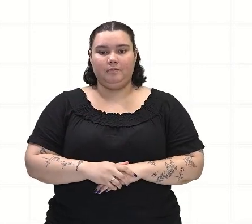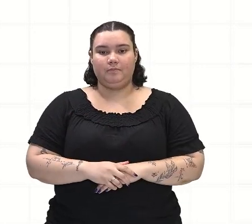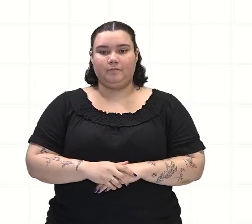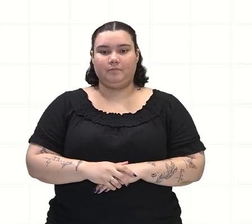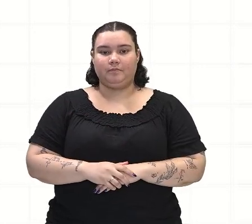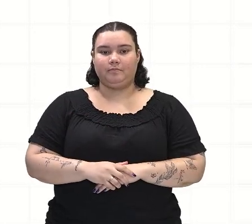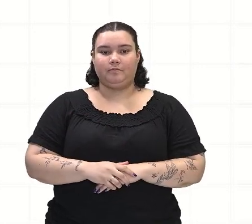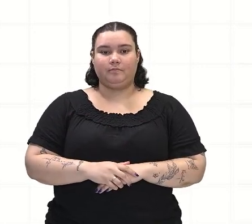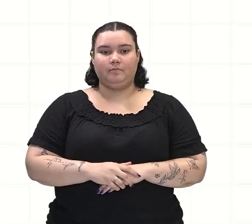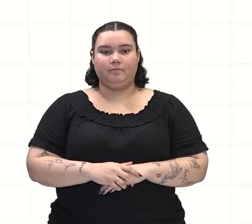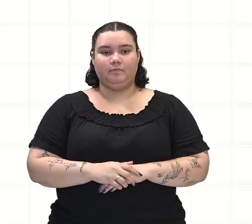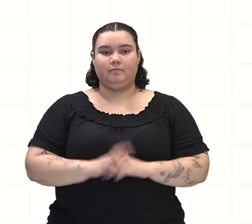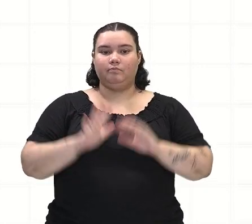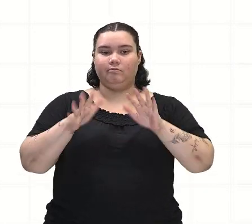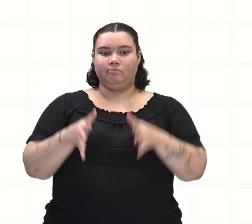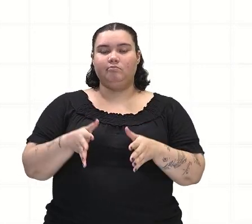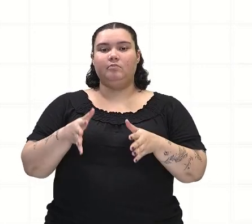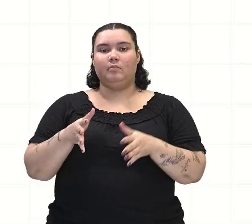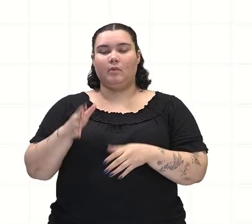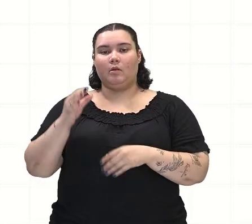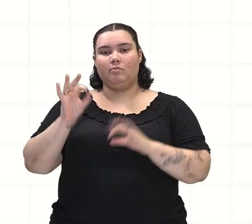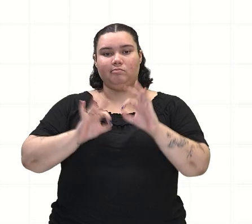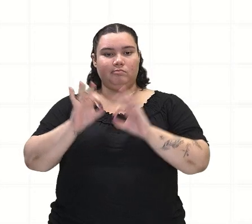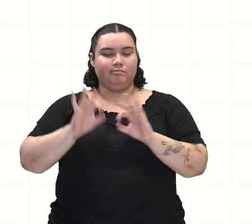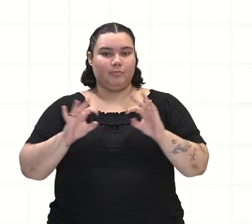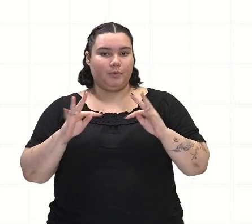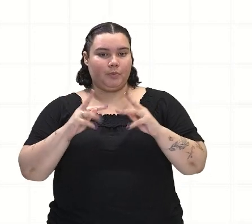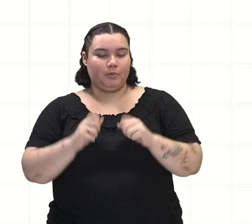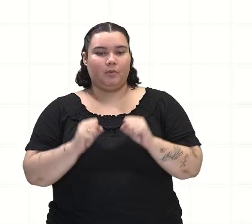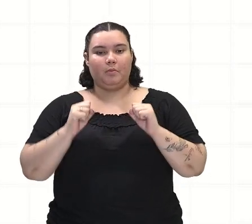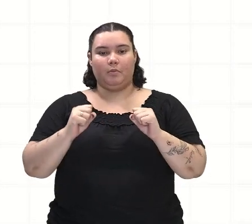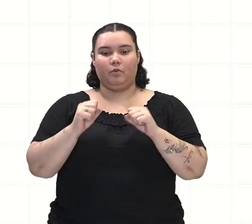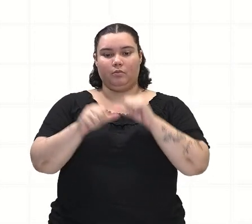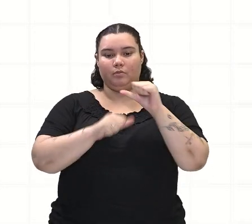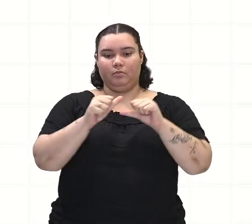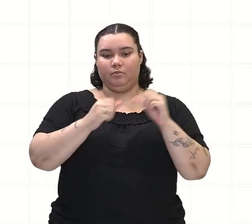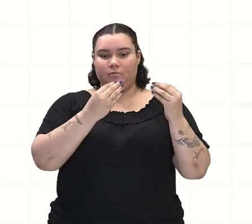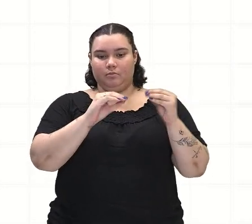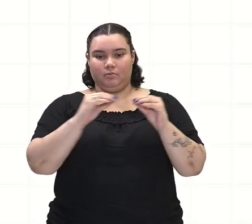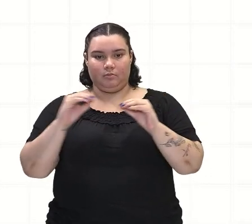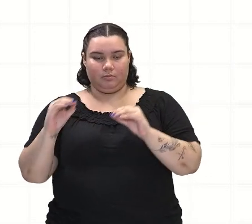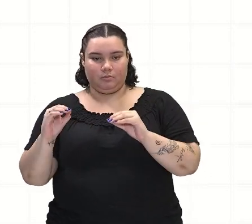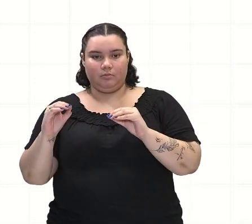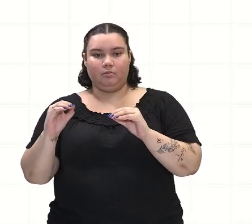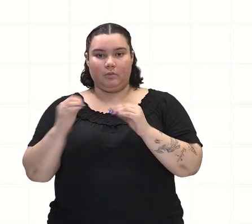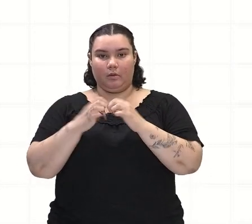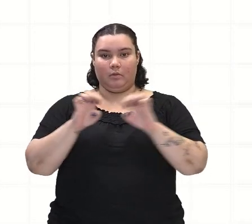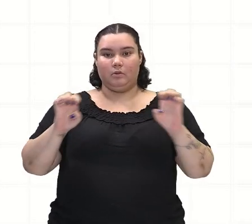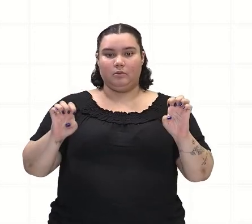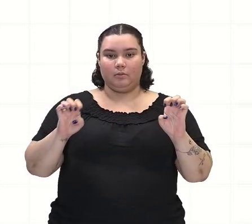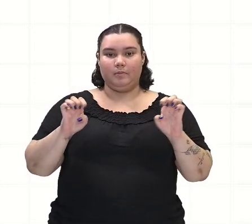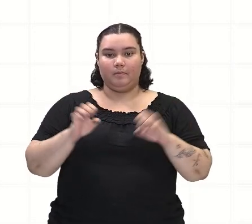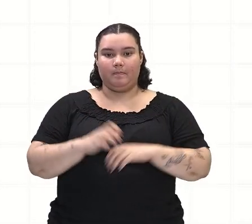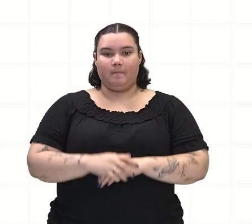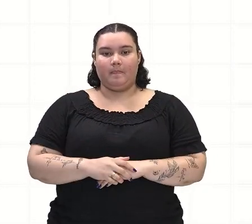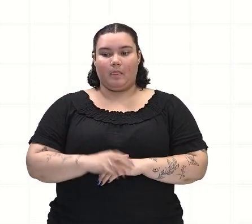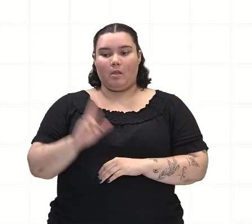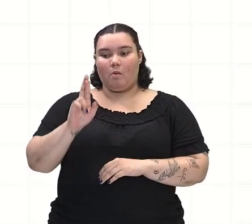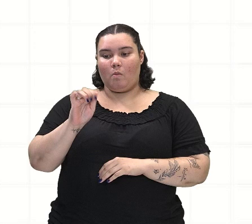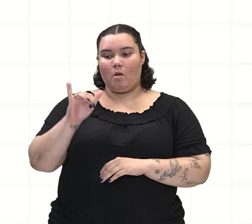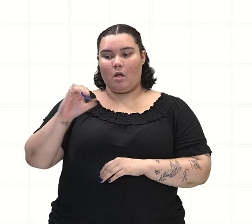agora eu já fiz tudo o que tinha que fazer, já posso substituir esses valores na fórmula, né? O raio é